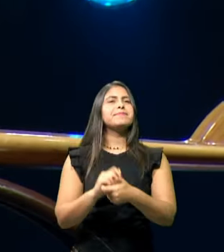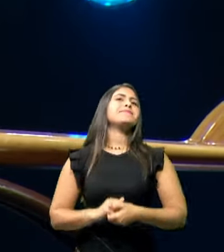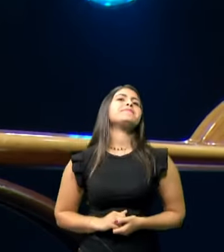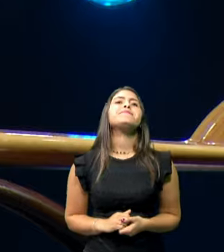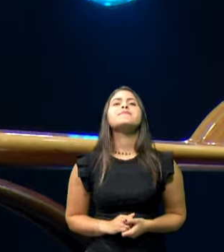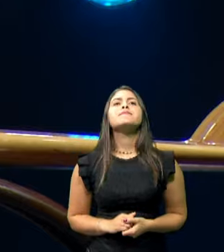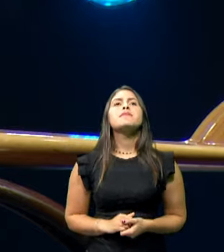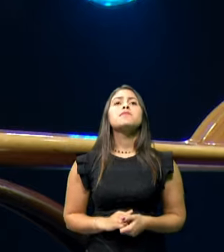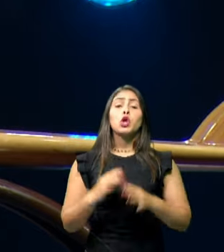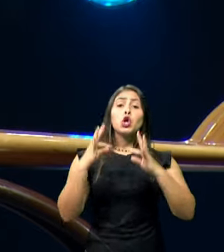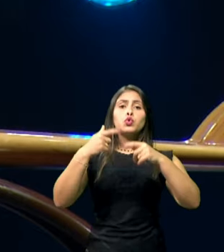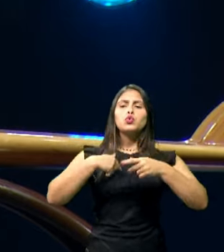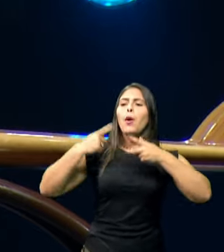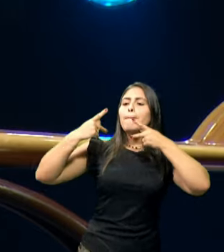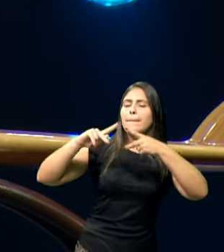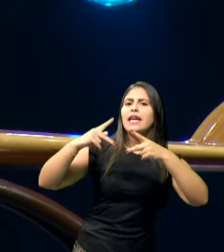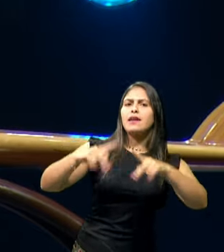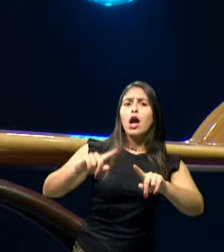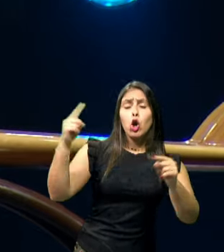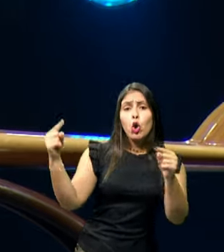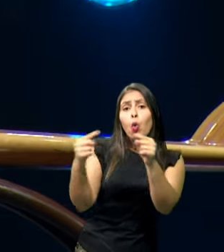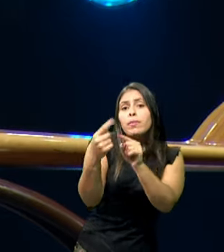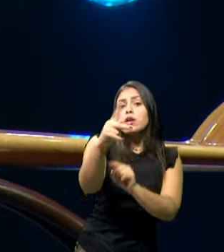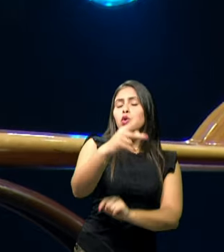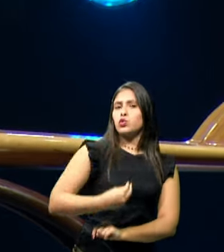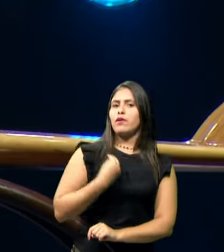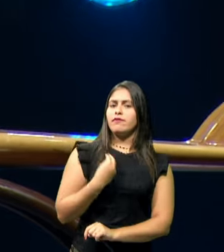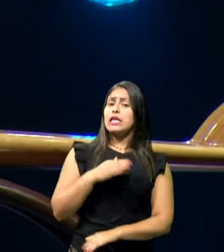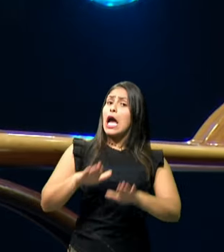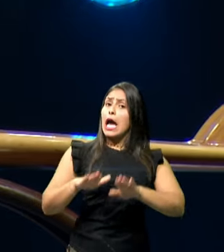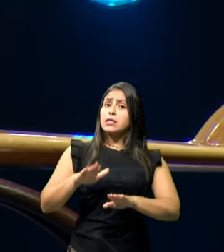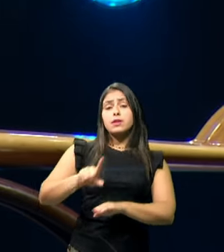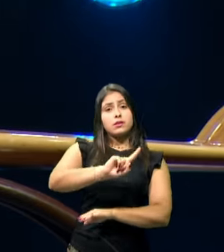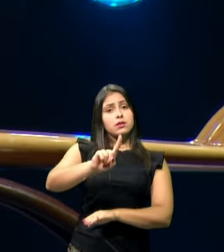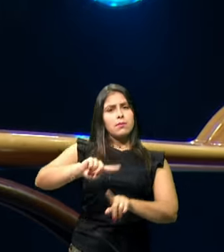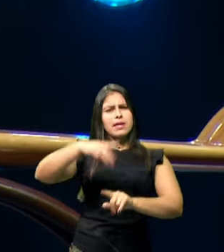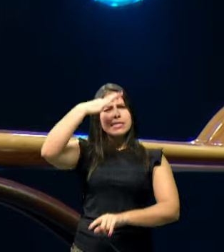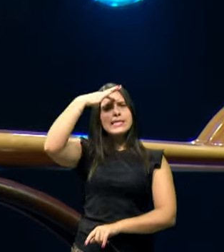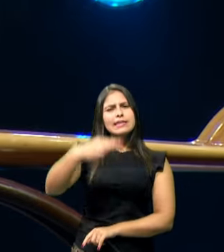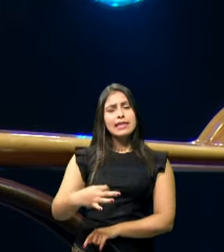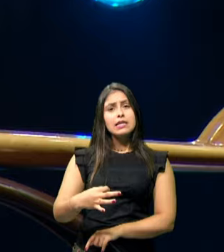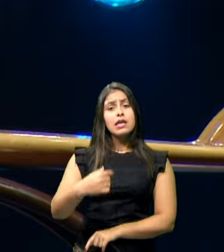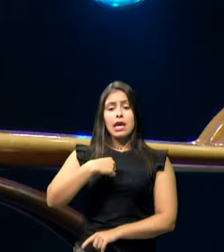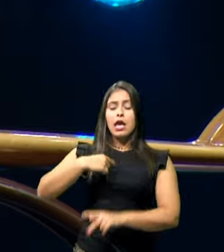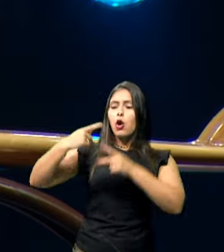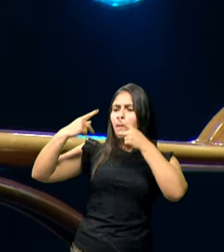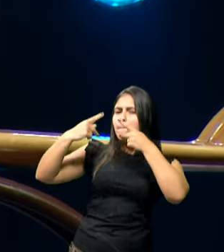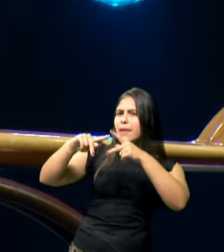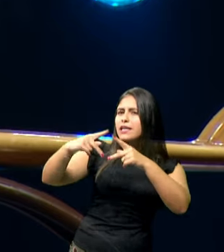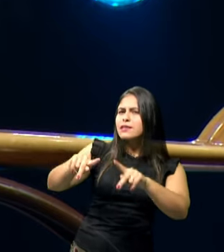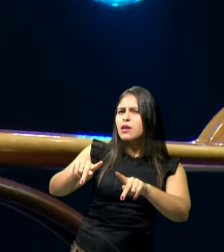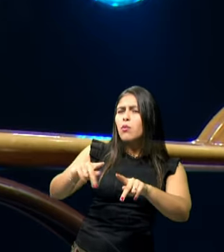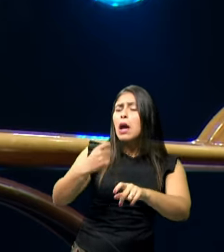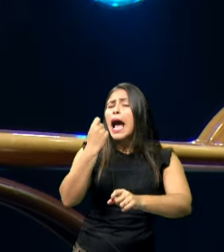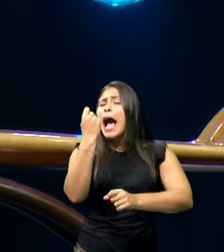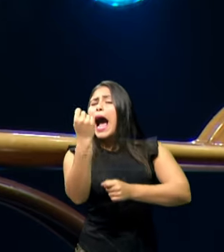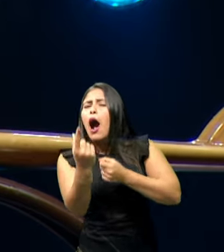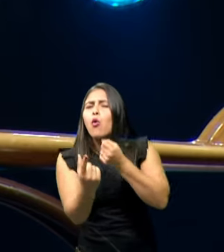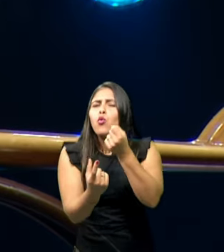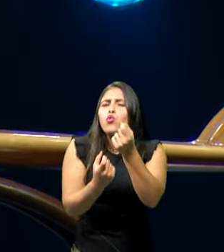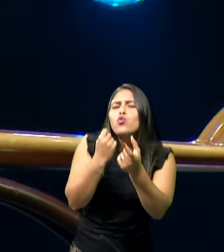Não vou dizer que tudo que eu vou falar vai encaixar para você, mas eu tenho certeza que aqui nessa minha palavra tem alguma coisa que é uma